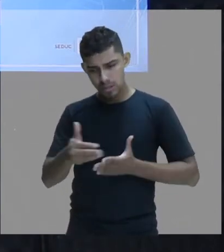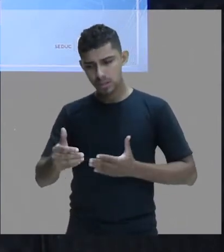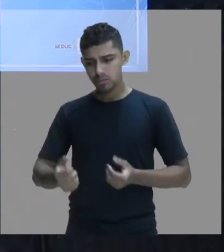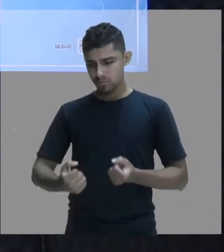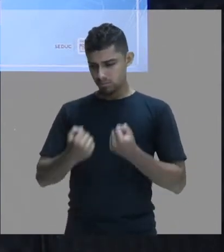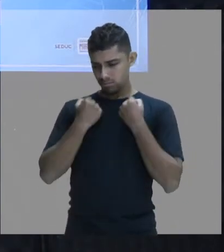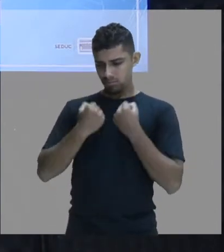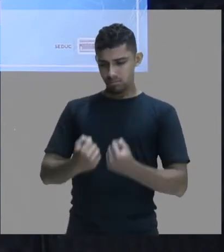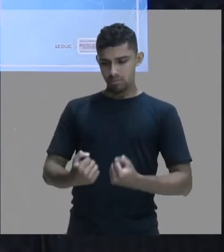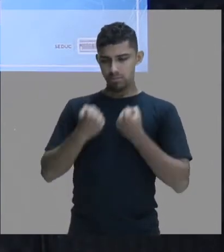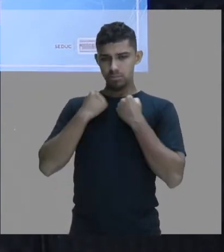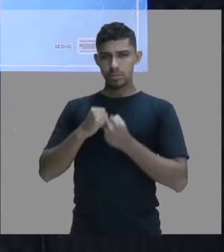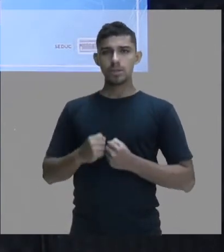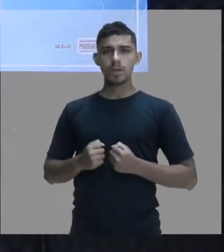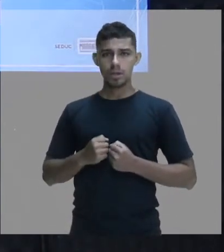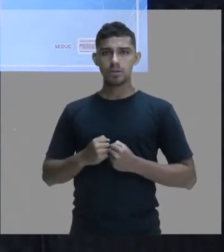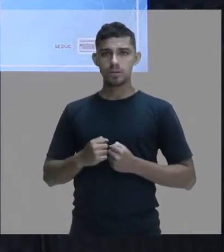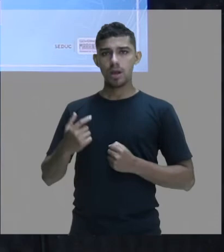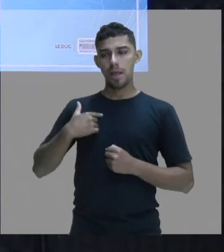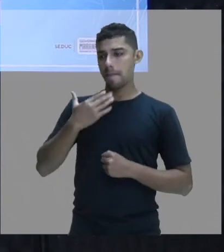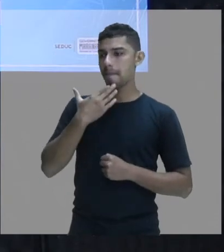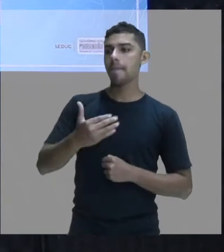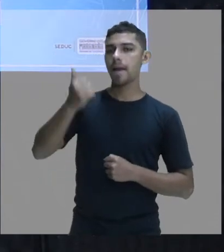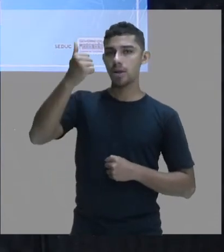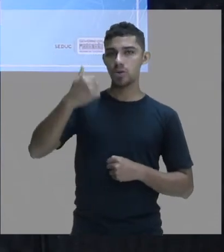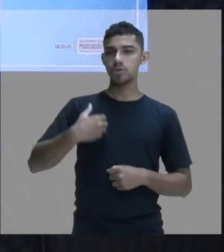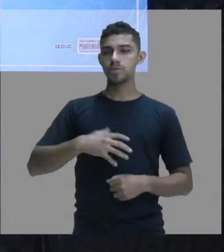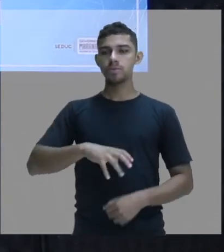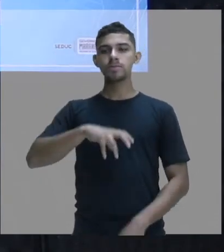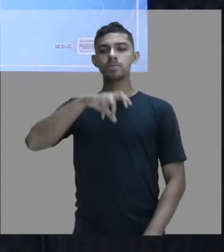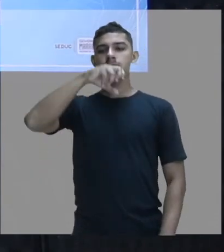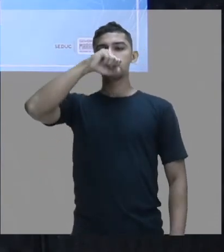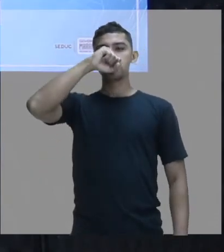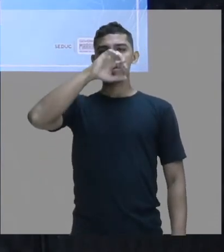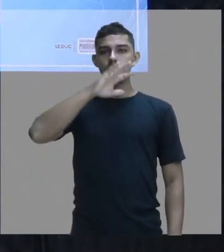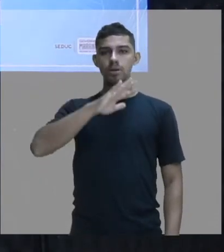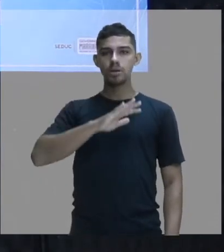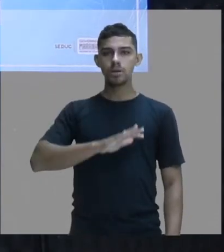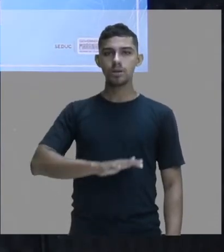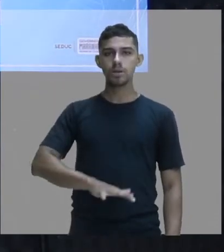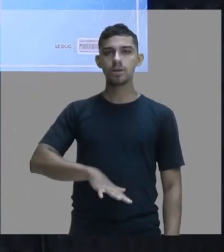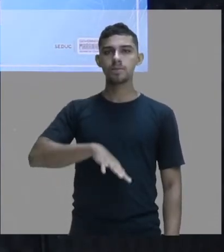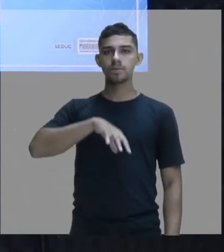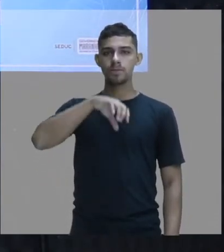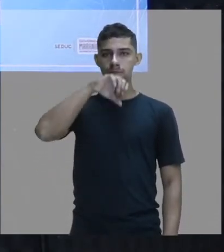física, nossa respiração fica melhor, porque existe um recrutamento,